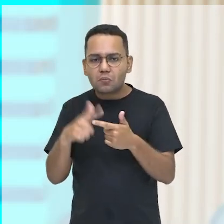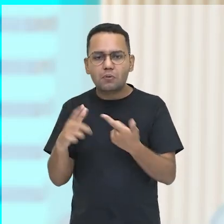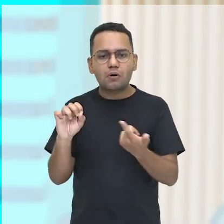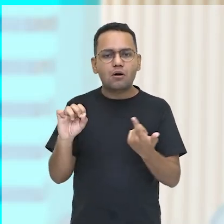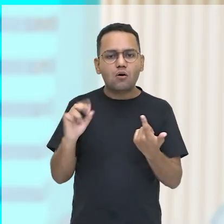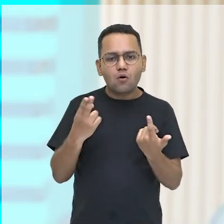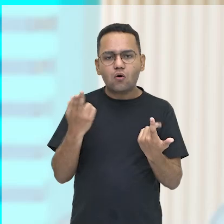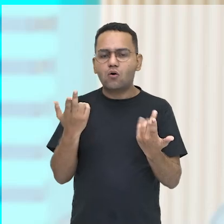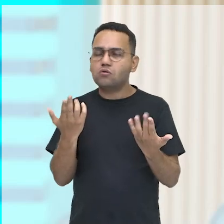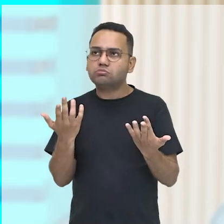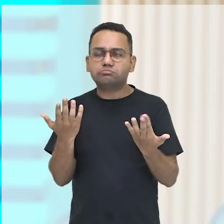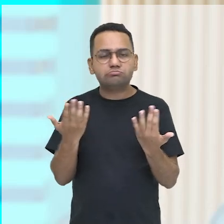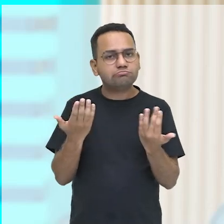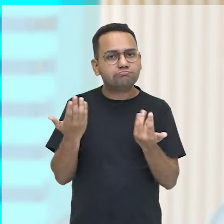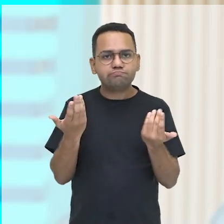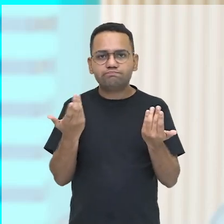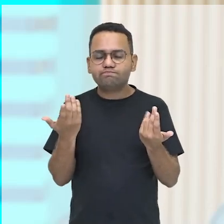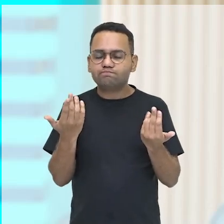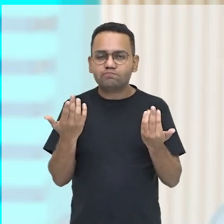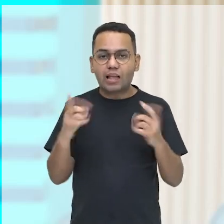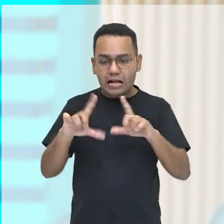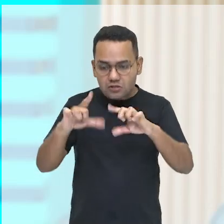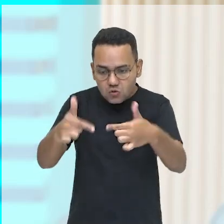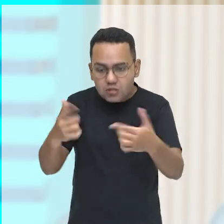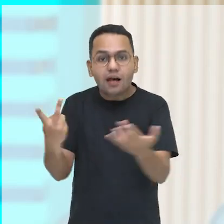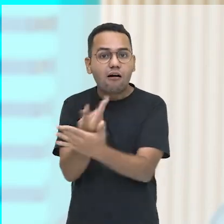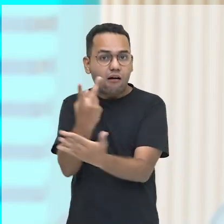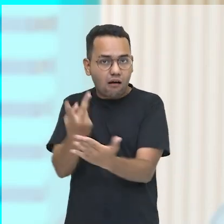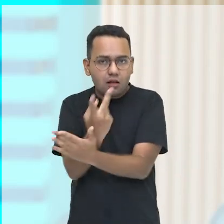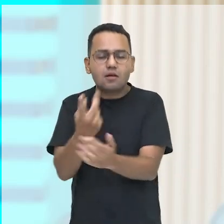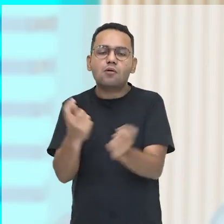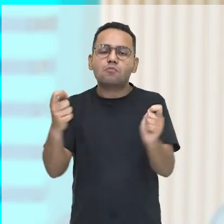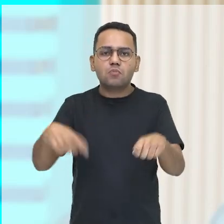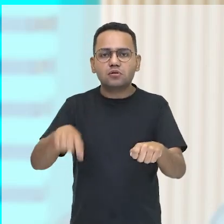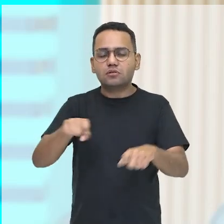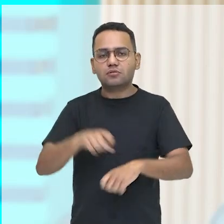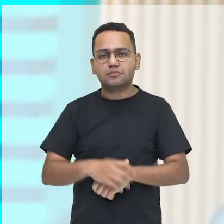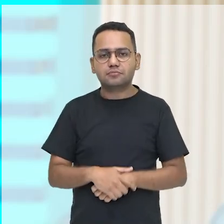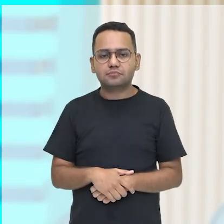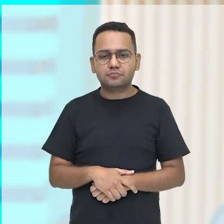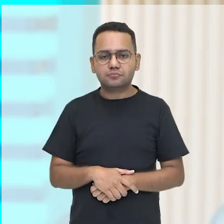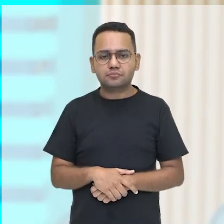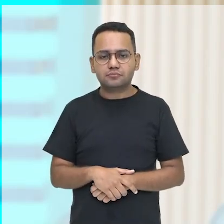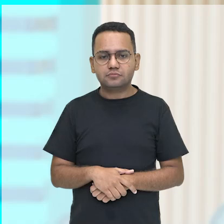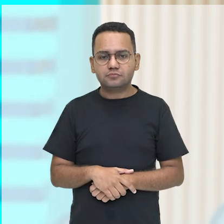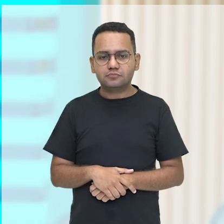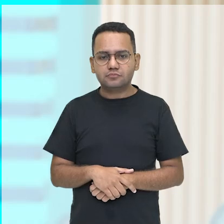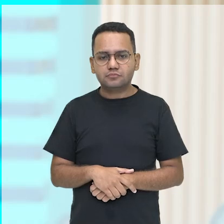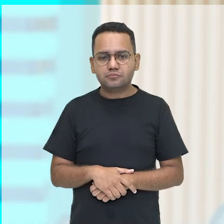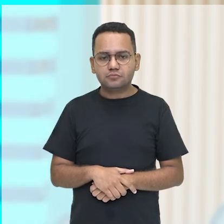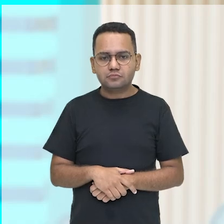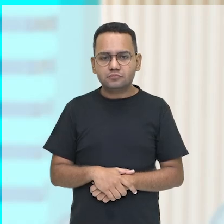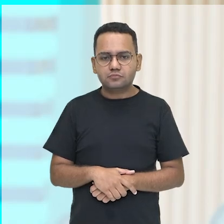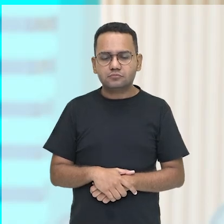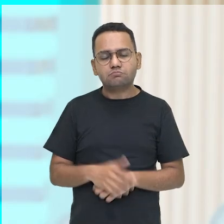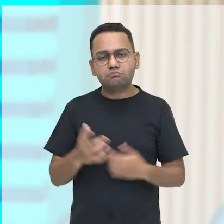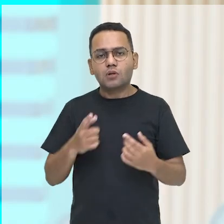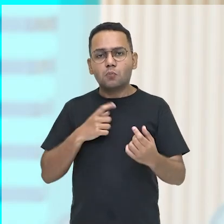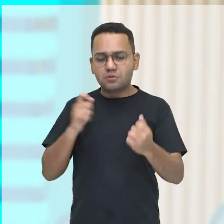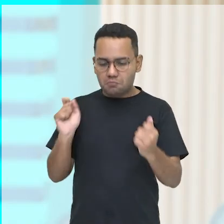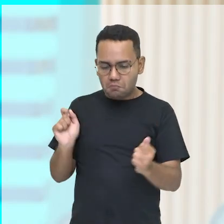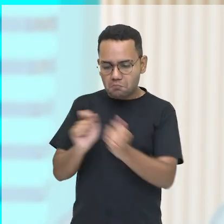ou técnicas mal feitas, que vão ocasionar, então, ali um choque entre